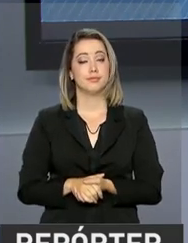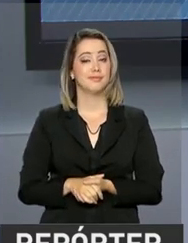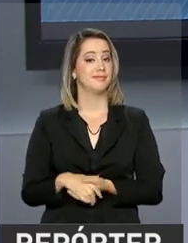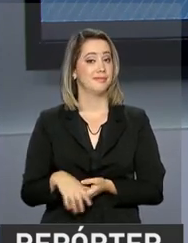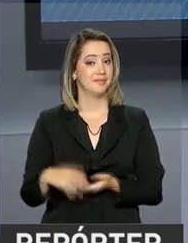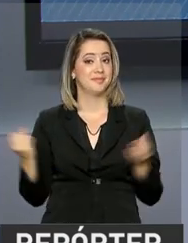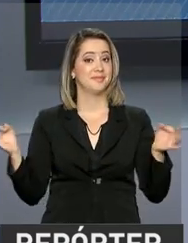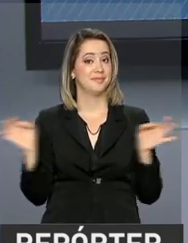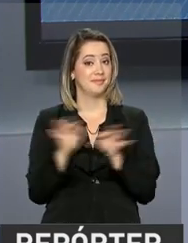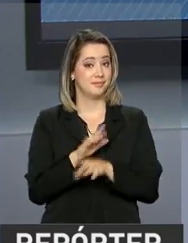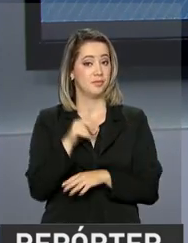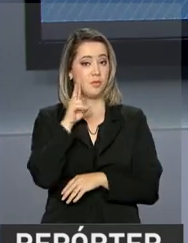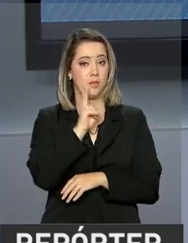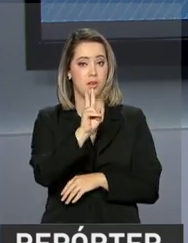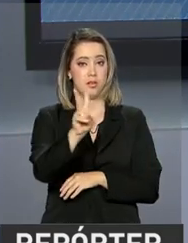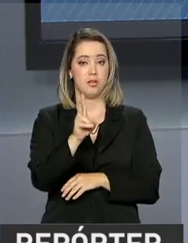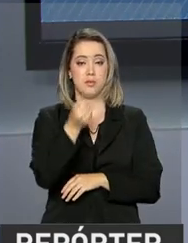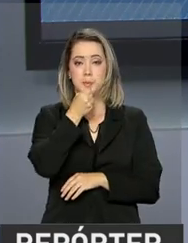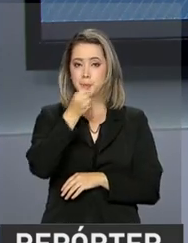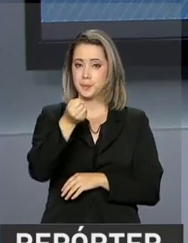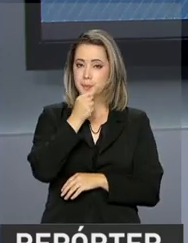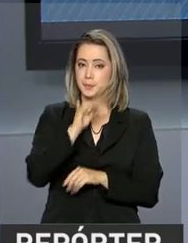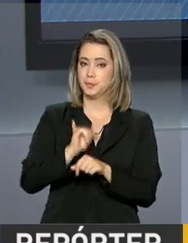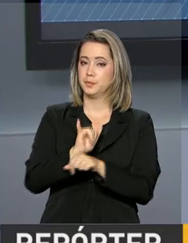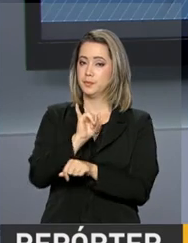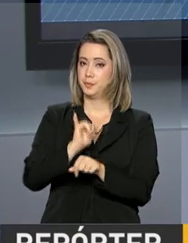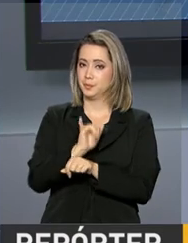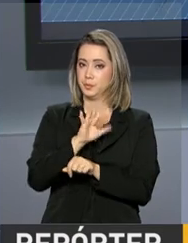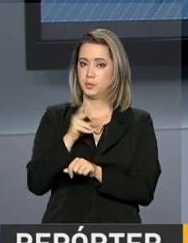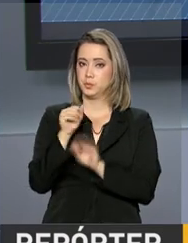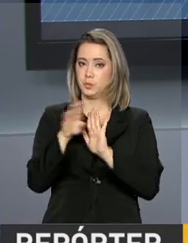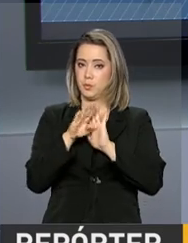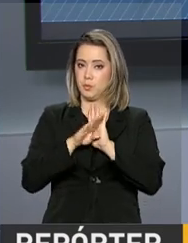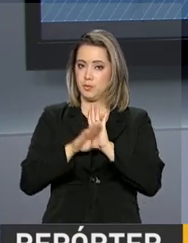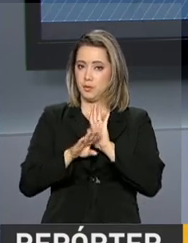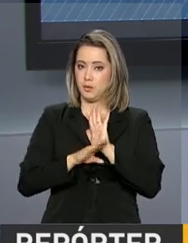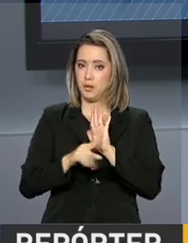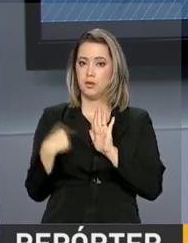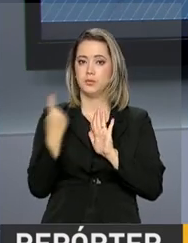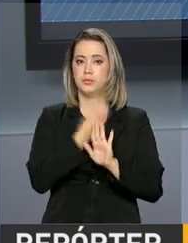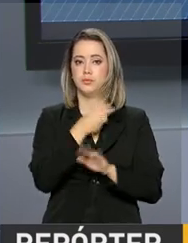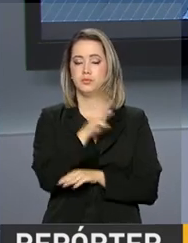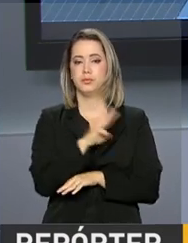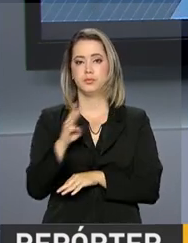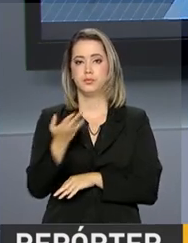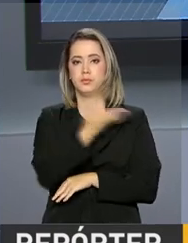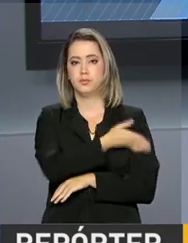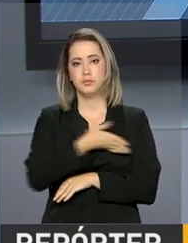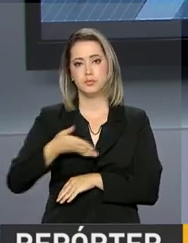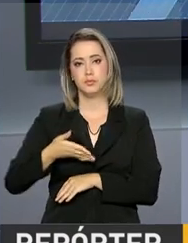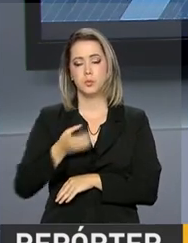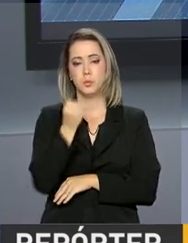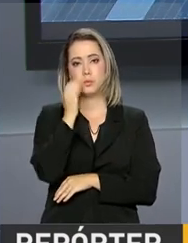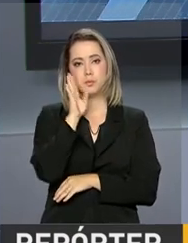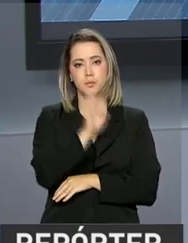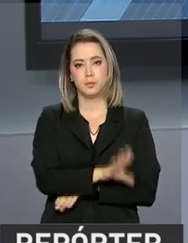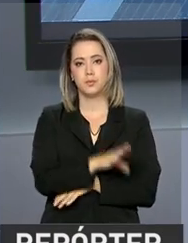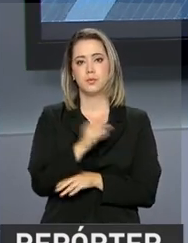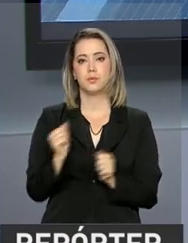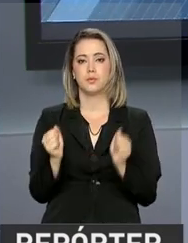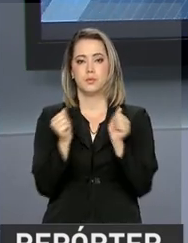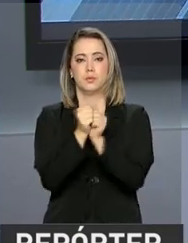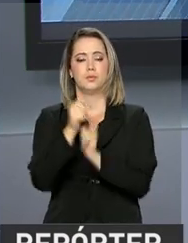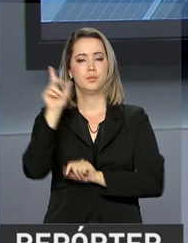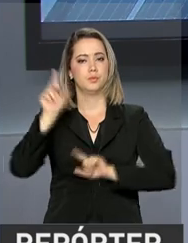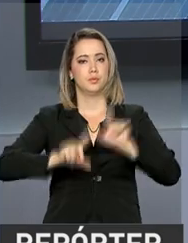termina aqui e você pode rever as reportagens no YouTube toda a programação também está em nossa página na internet Uma boa tarde